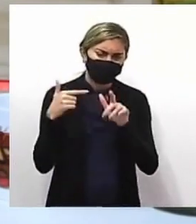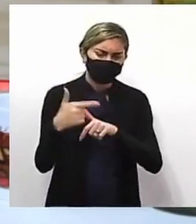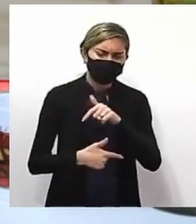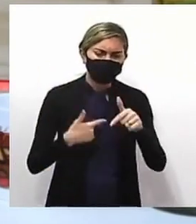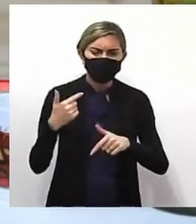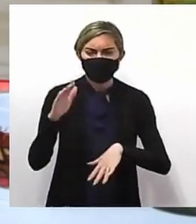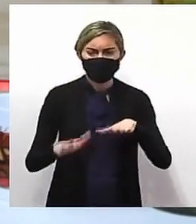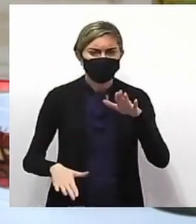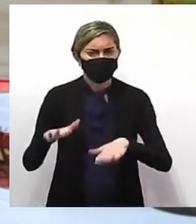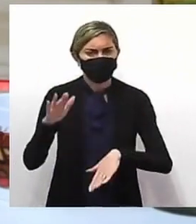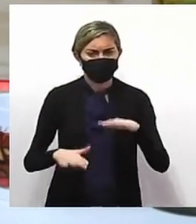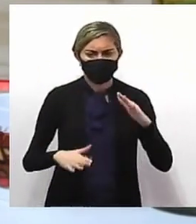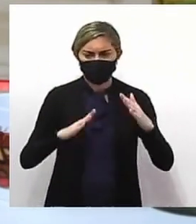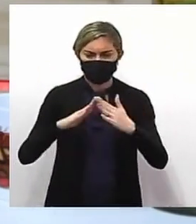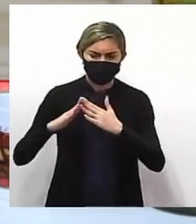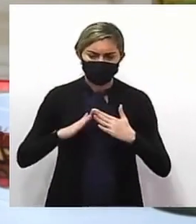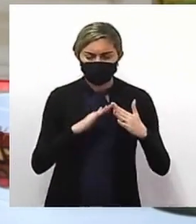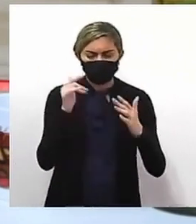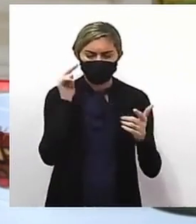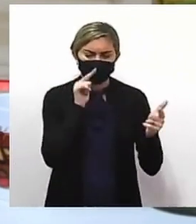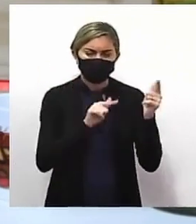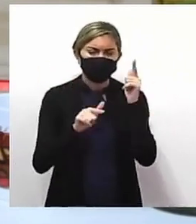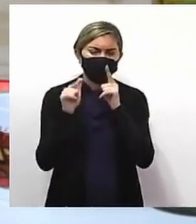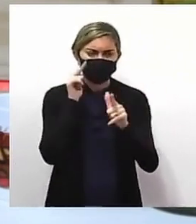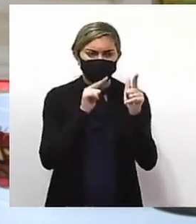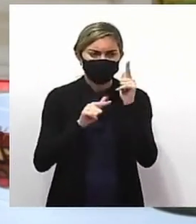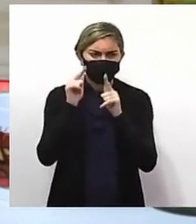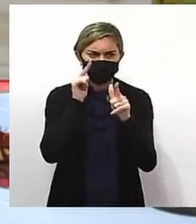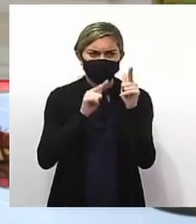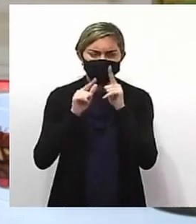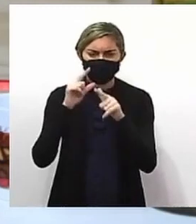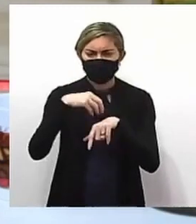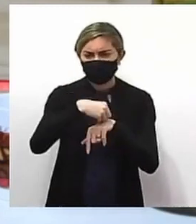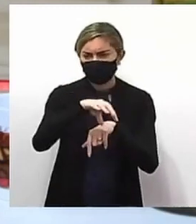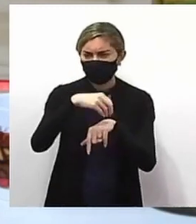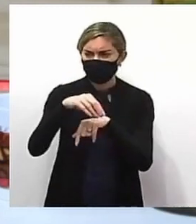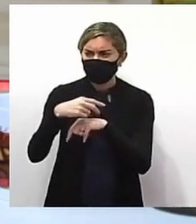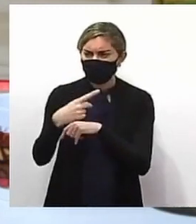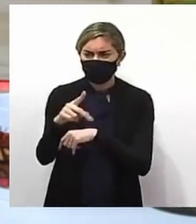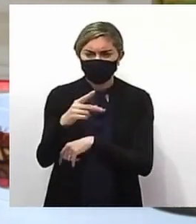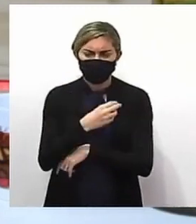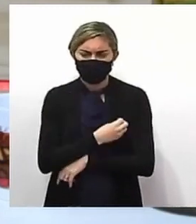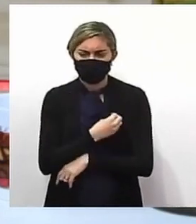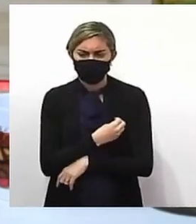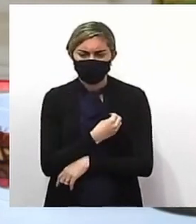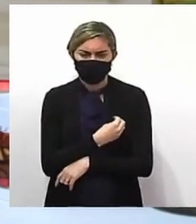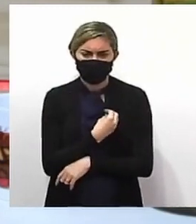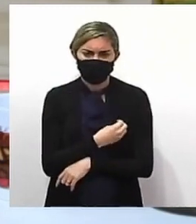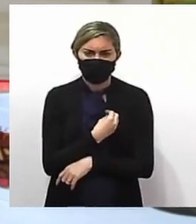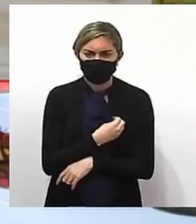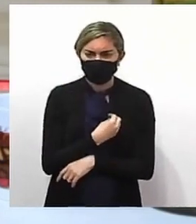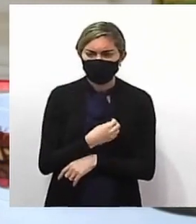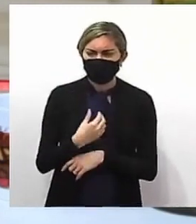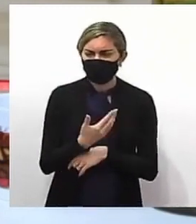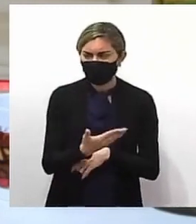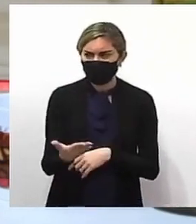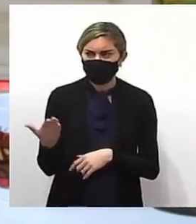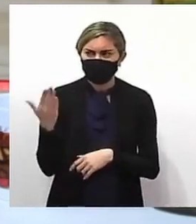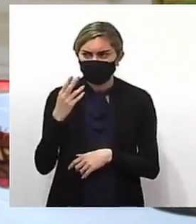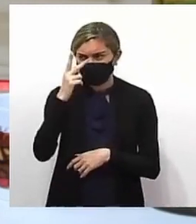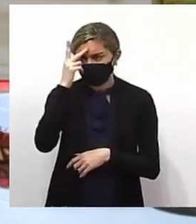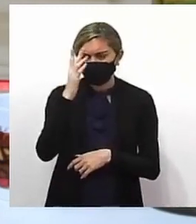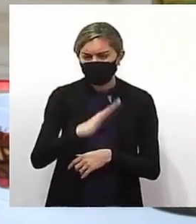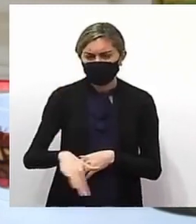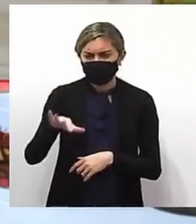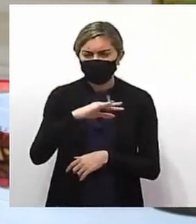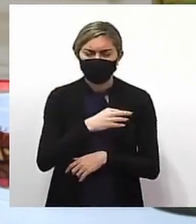as possibilidades que os moradores conseguem trazer para as suas vidas, né? as pessoas que moram na